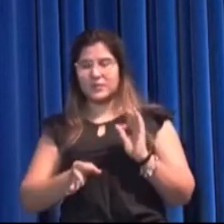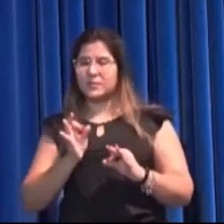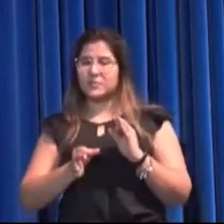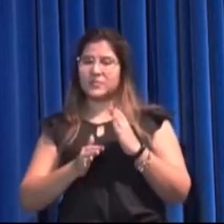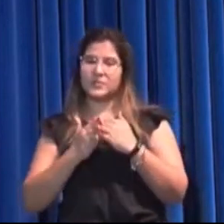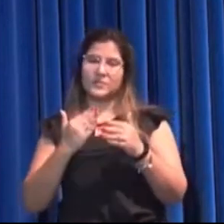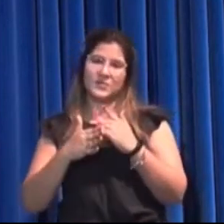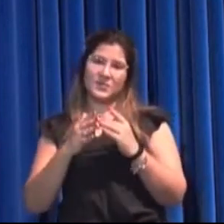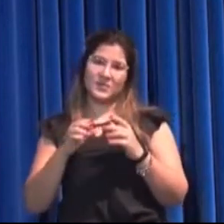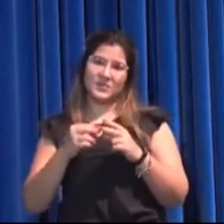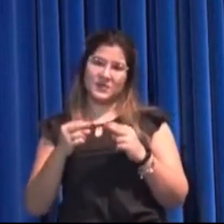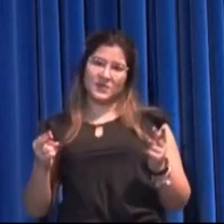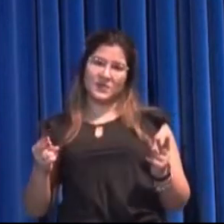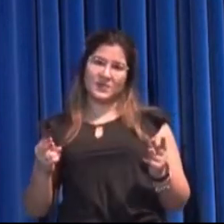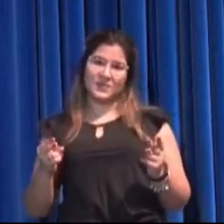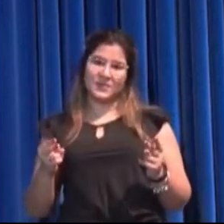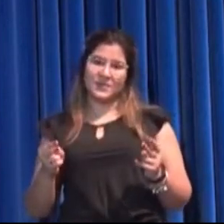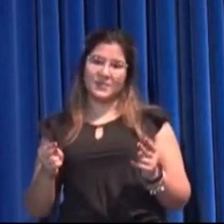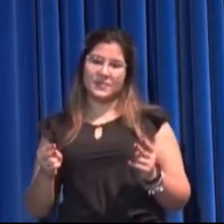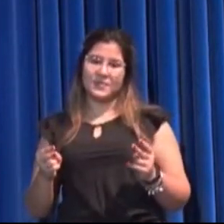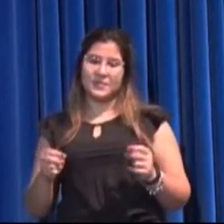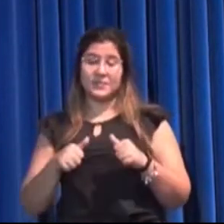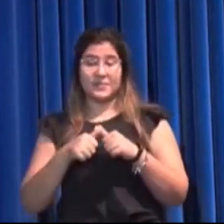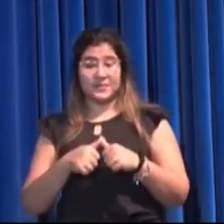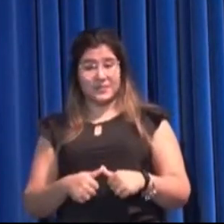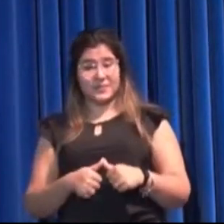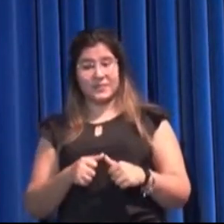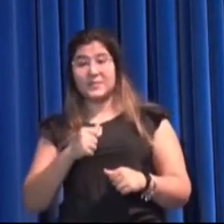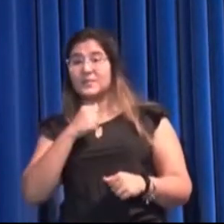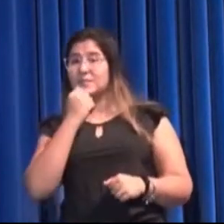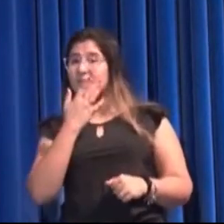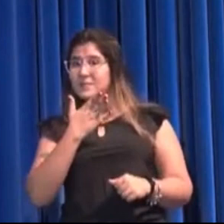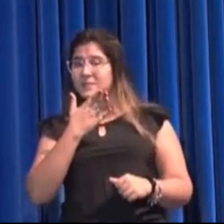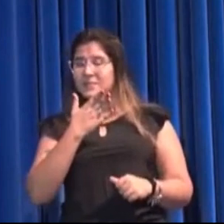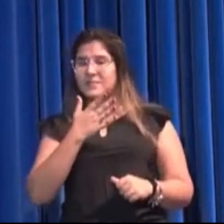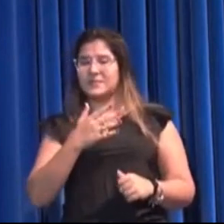as coisas, retende o que é bom.